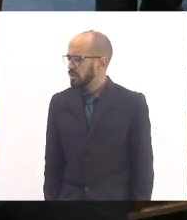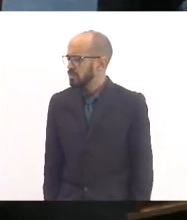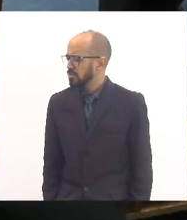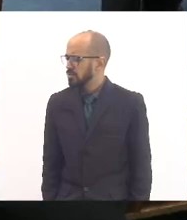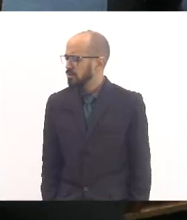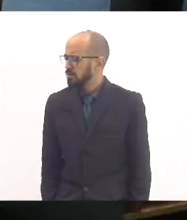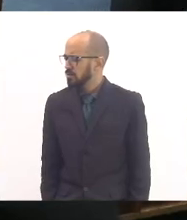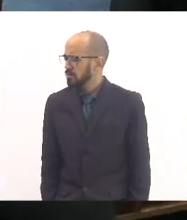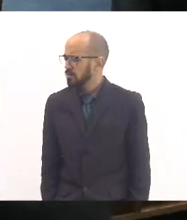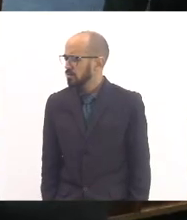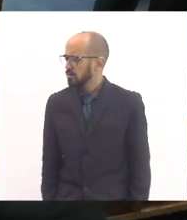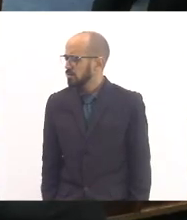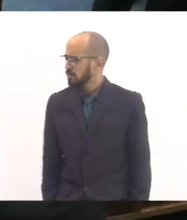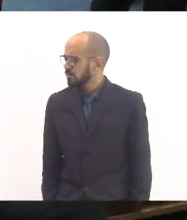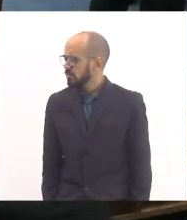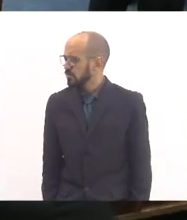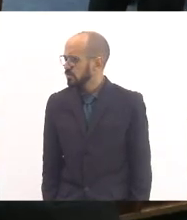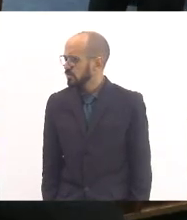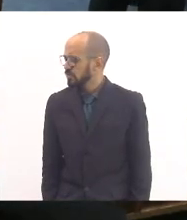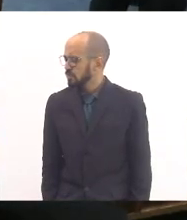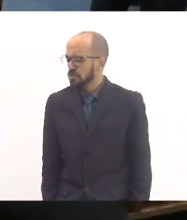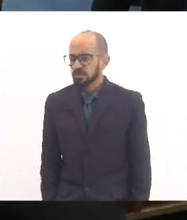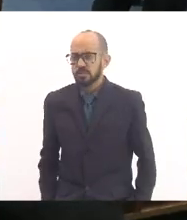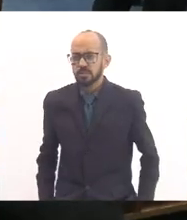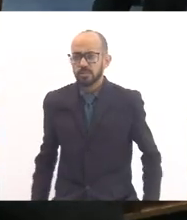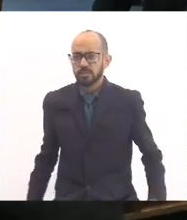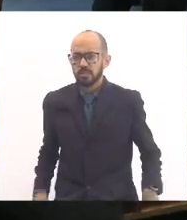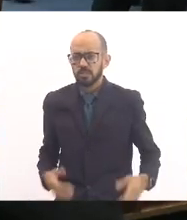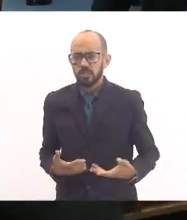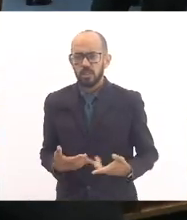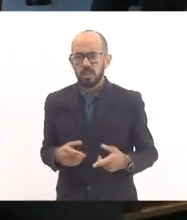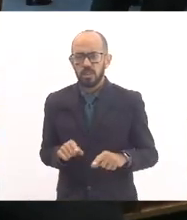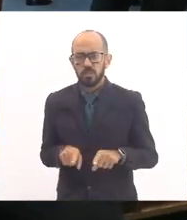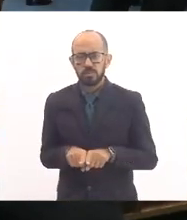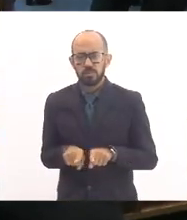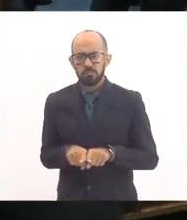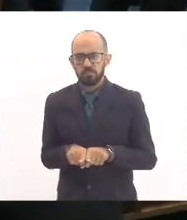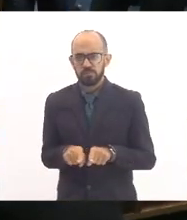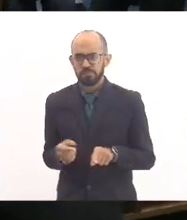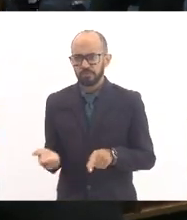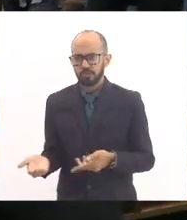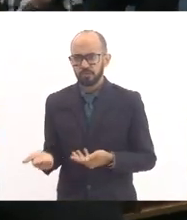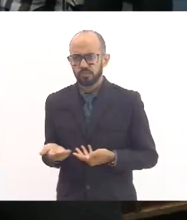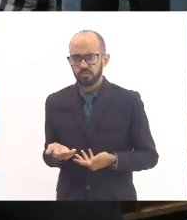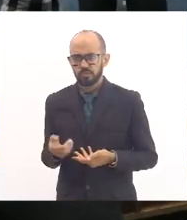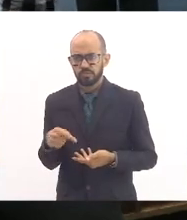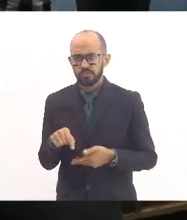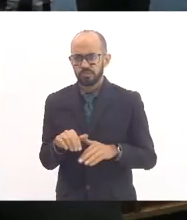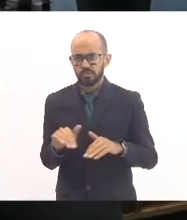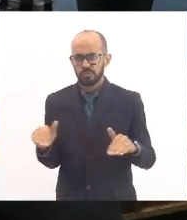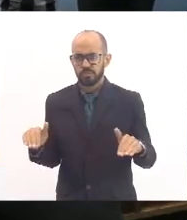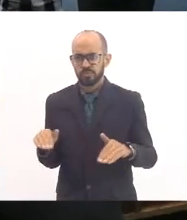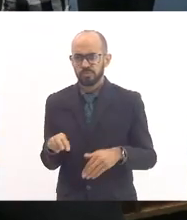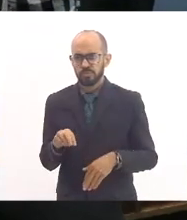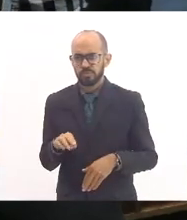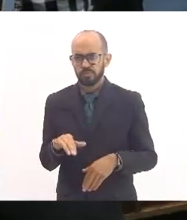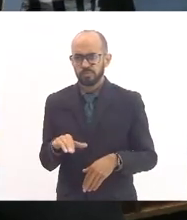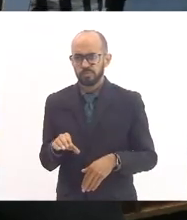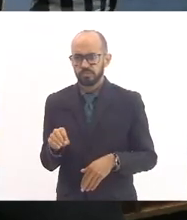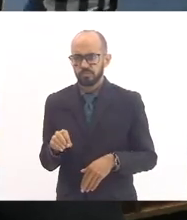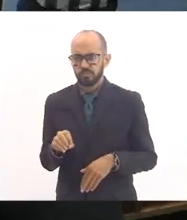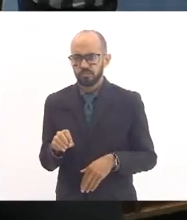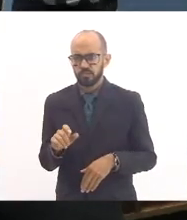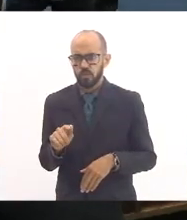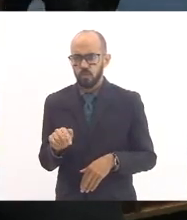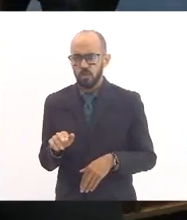world humana quero chamar também para composição aqui da mesa Deputado Márcio Gualberto policial